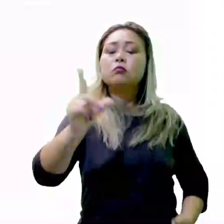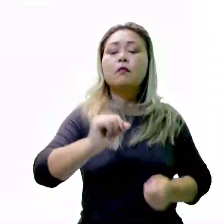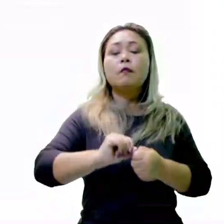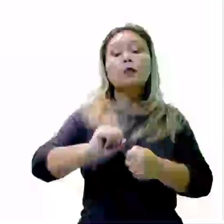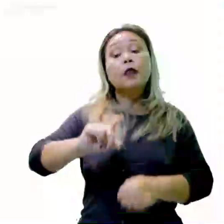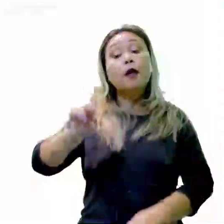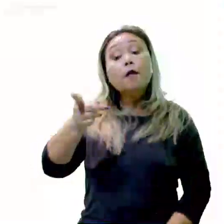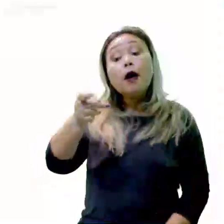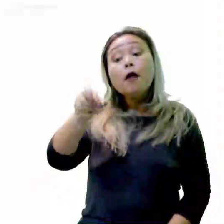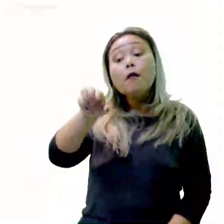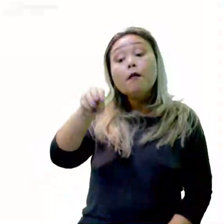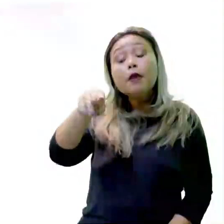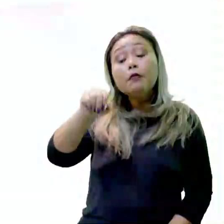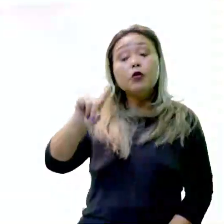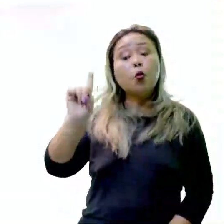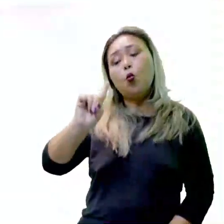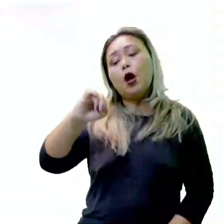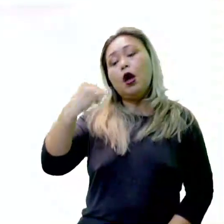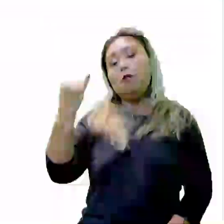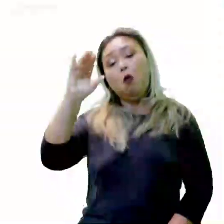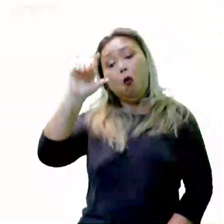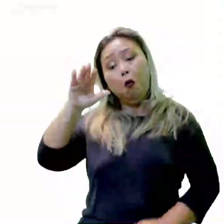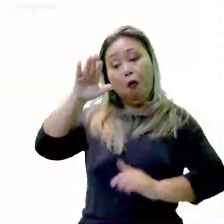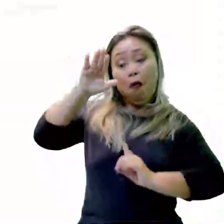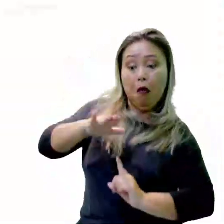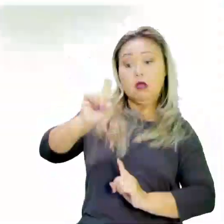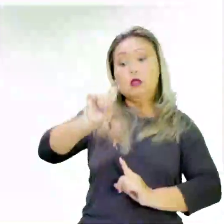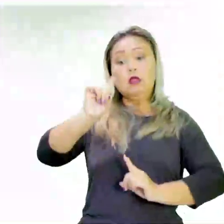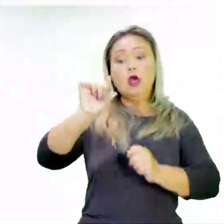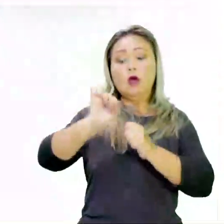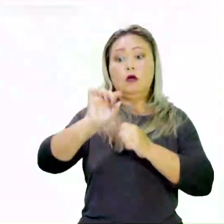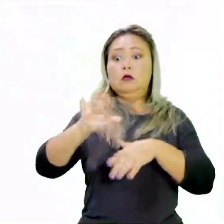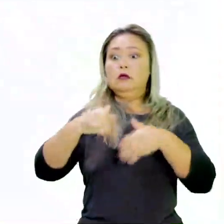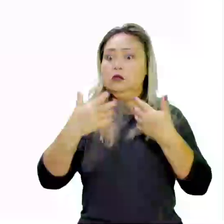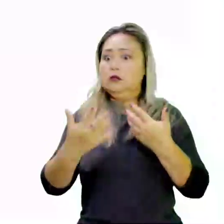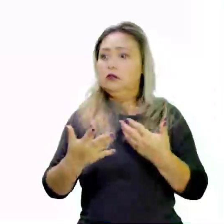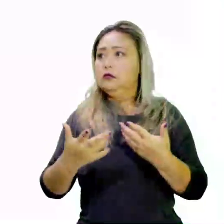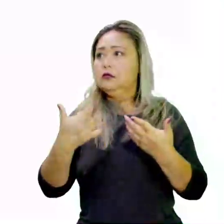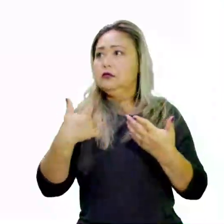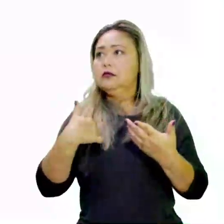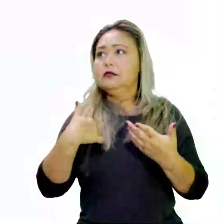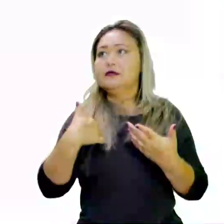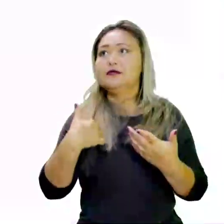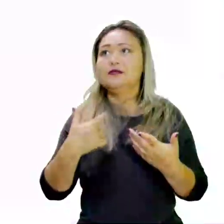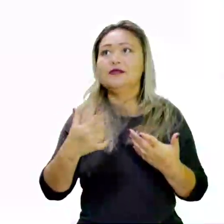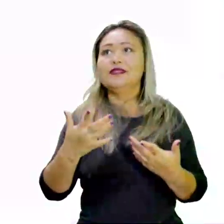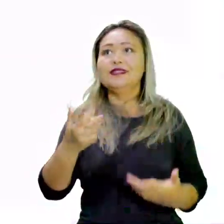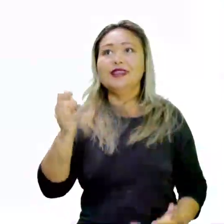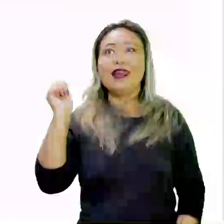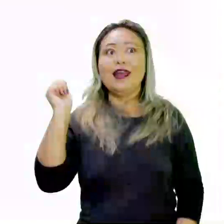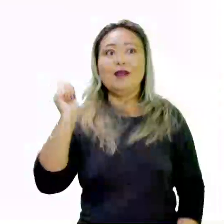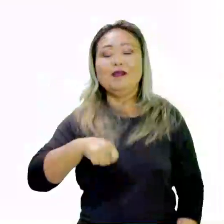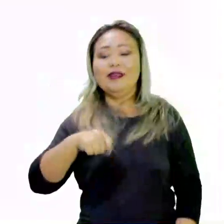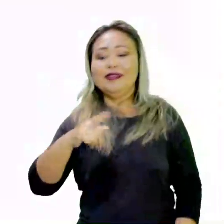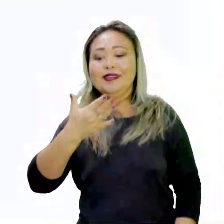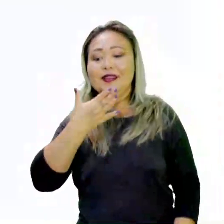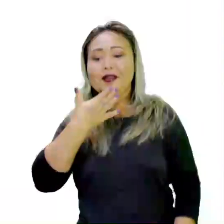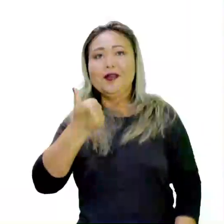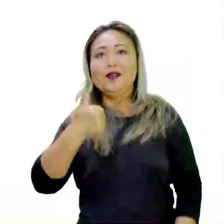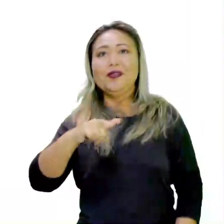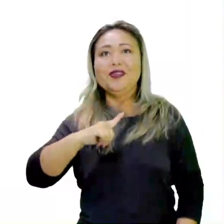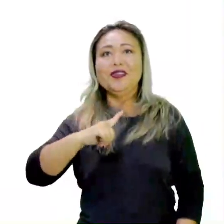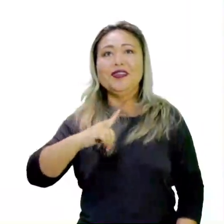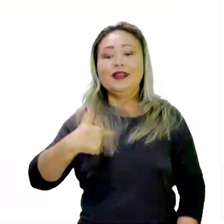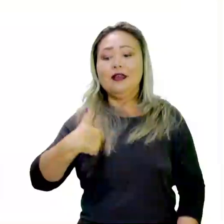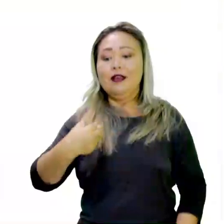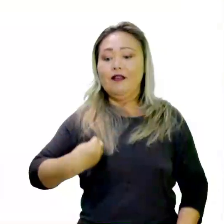são tão menos importantes do que nós, que vivemos numa era tecnológica. Eles tiveram a capacidade melhor de viver do